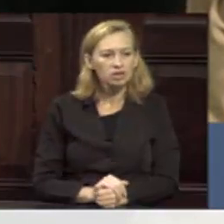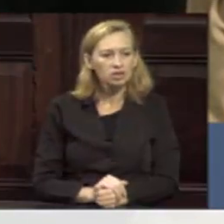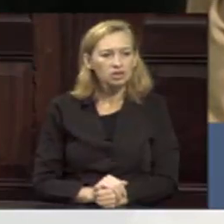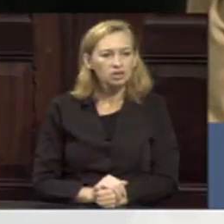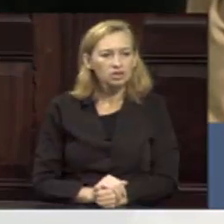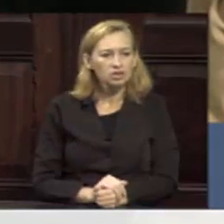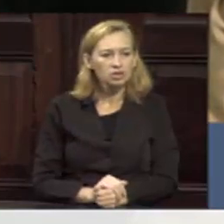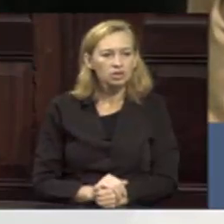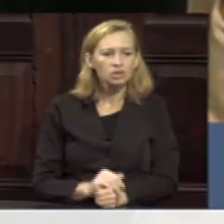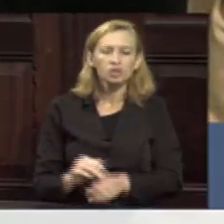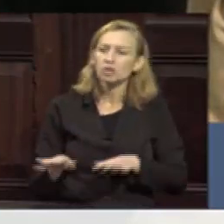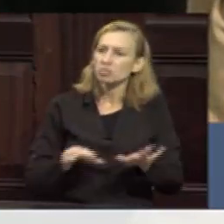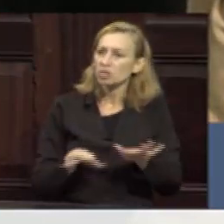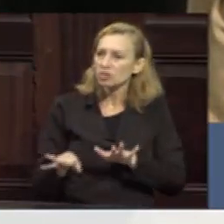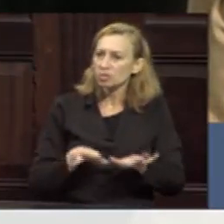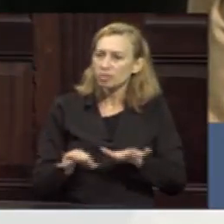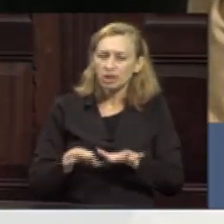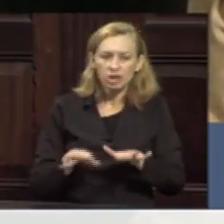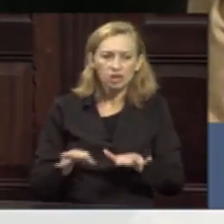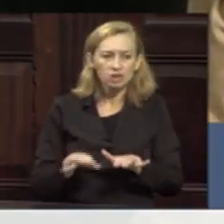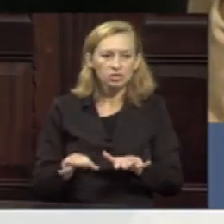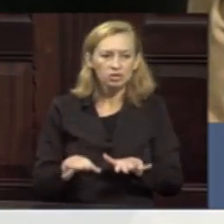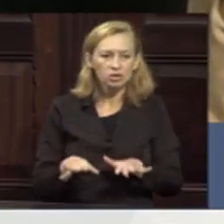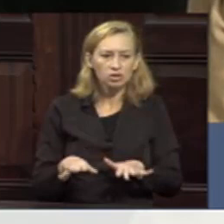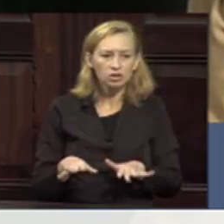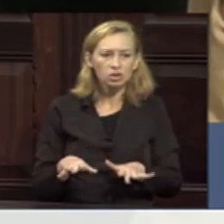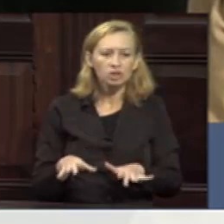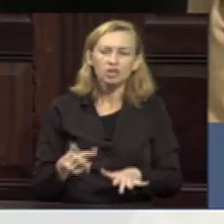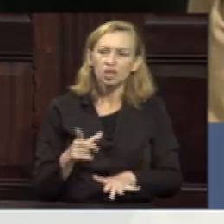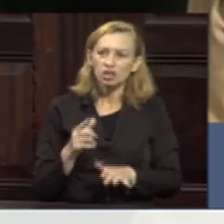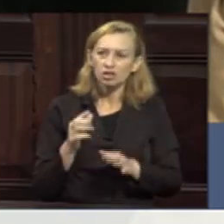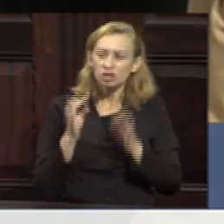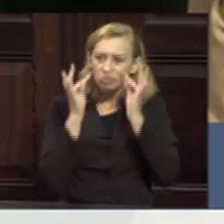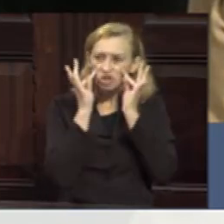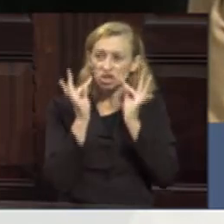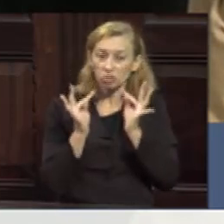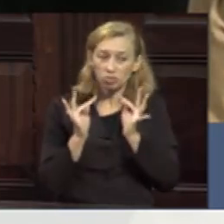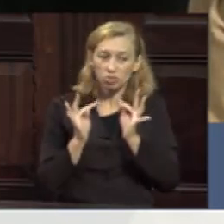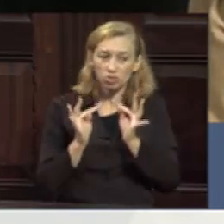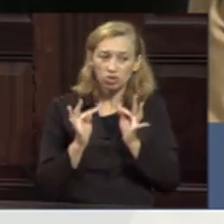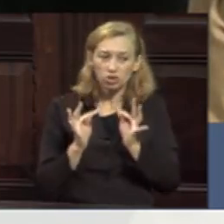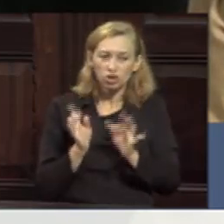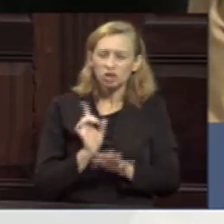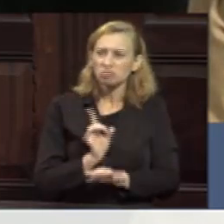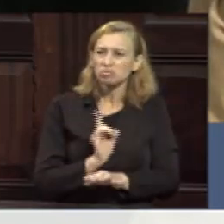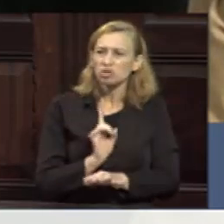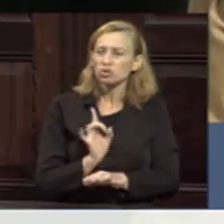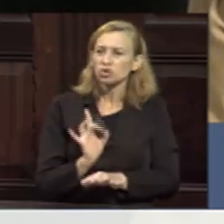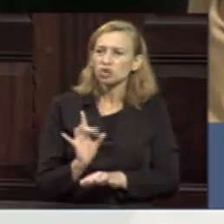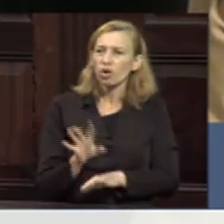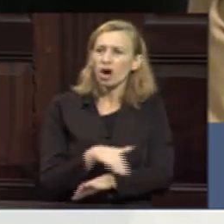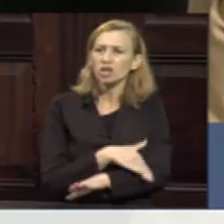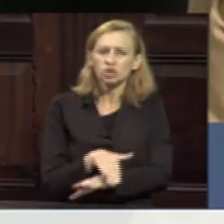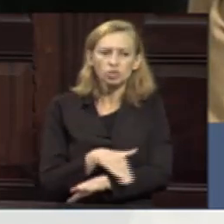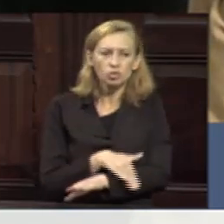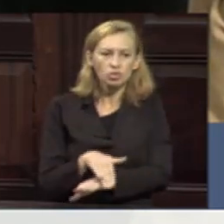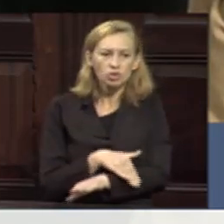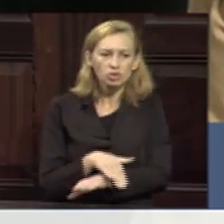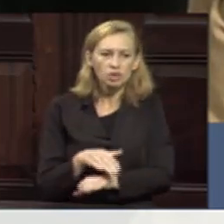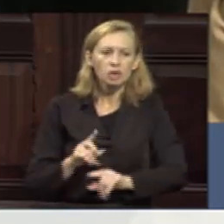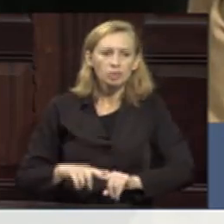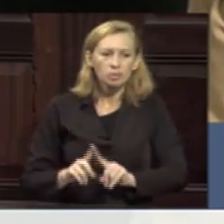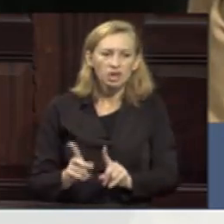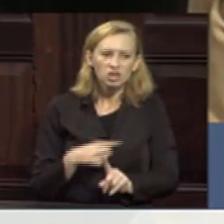pelas manifestações de solidariedade que nós temos recebido, não só nas ruas, mas aqui dentro, que nós